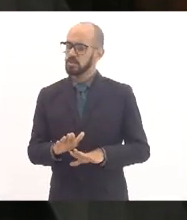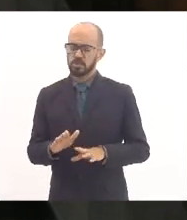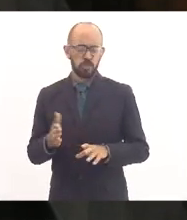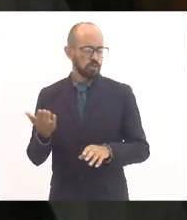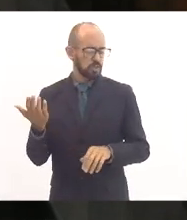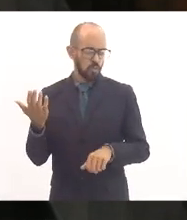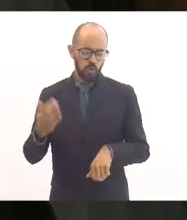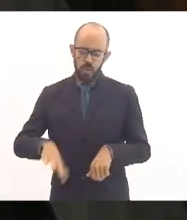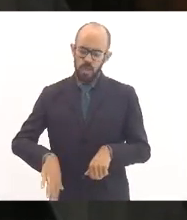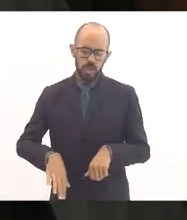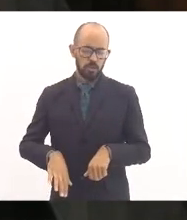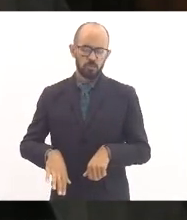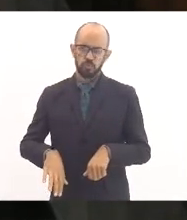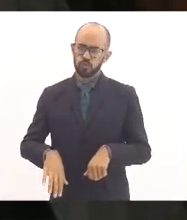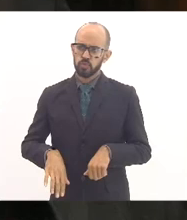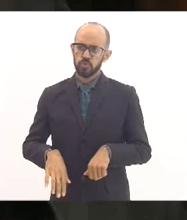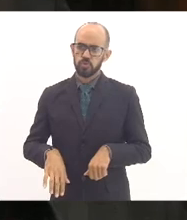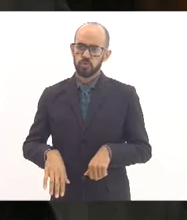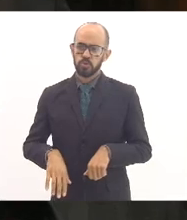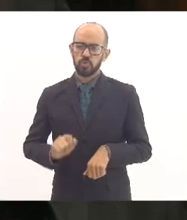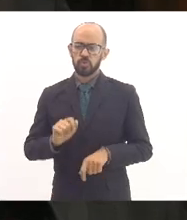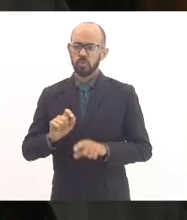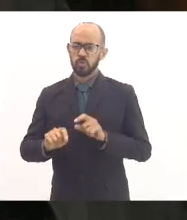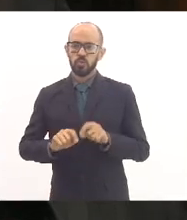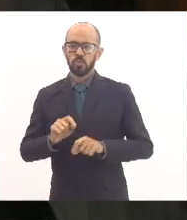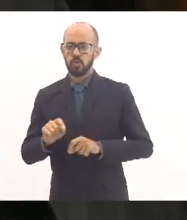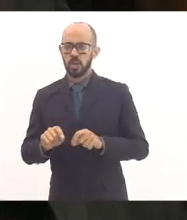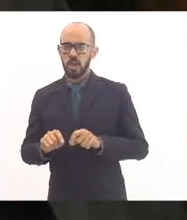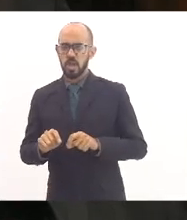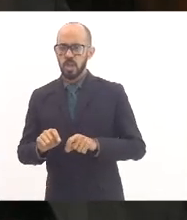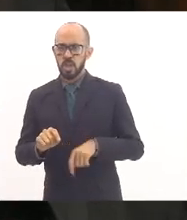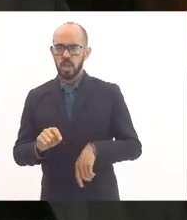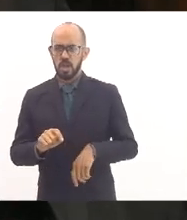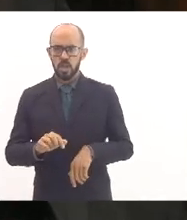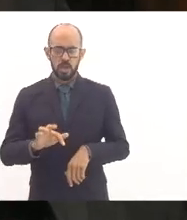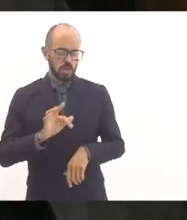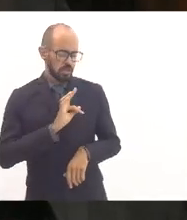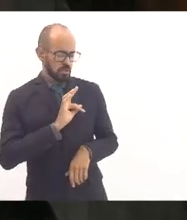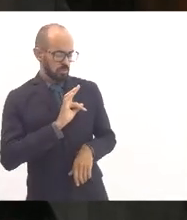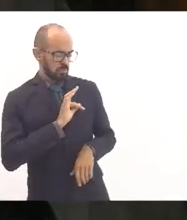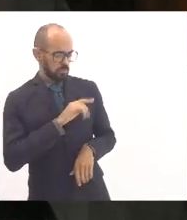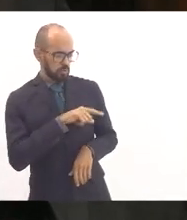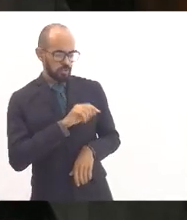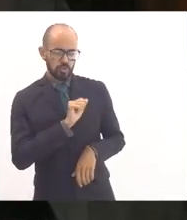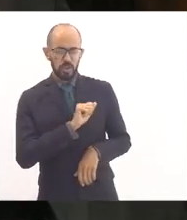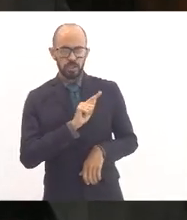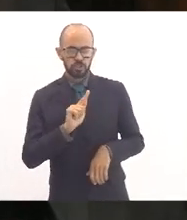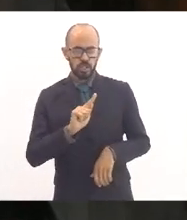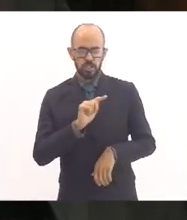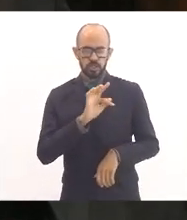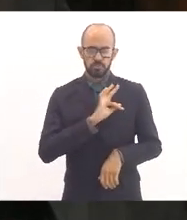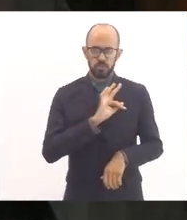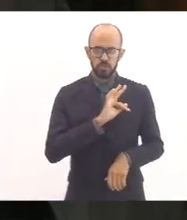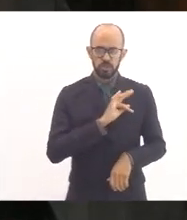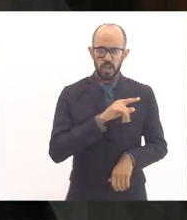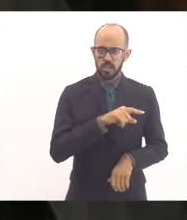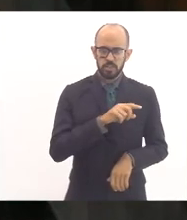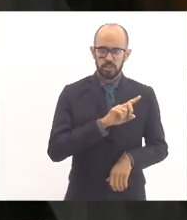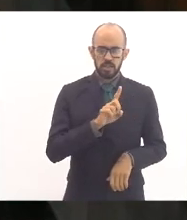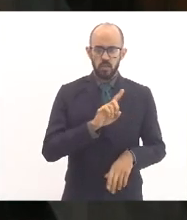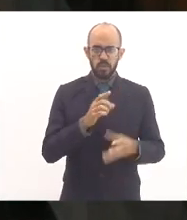não aceitamos não aceitaremos os tiras os agentes da Polícia Civil não